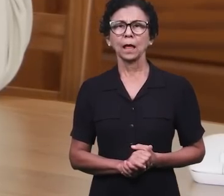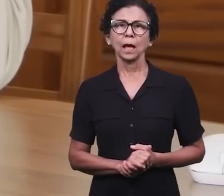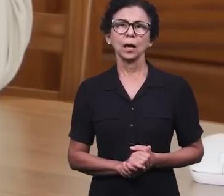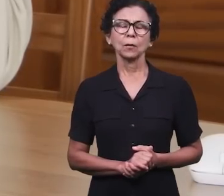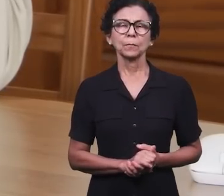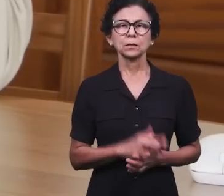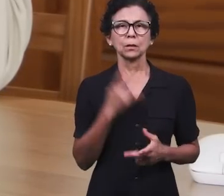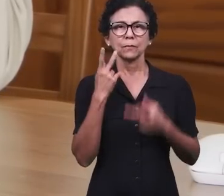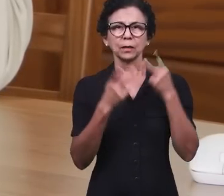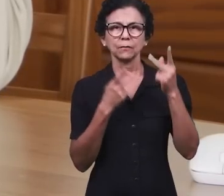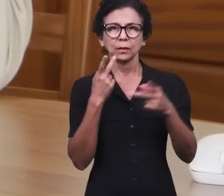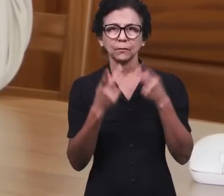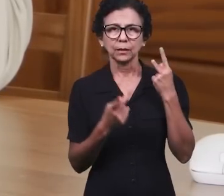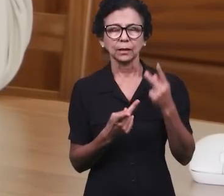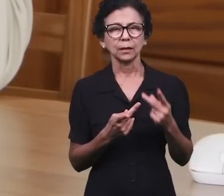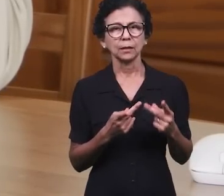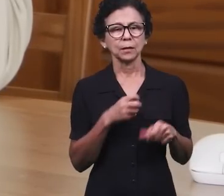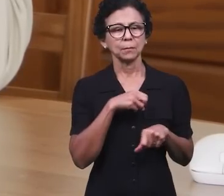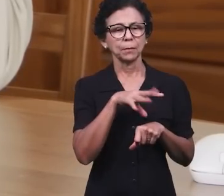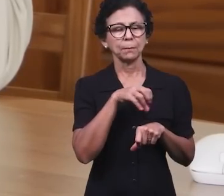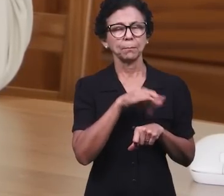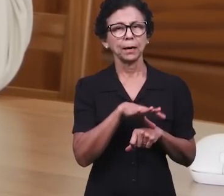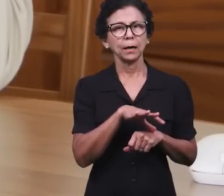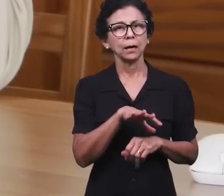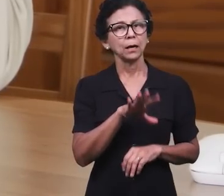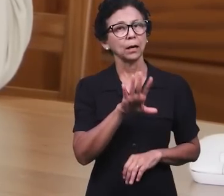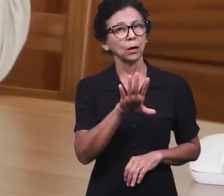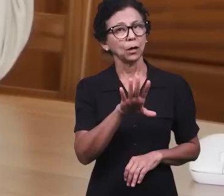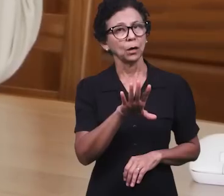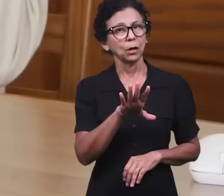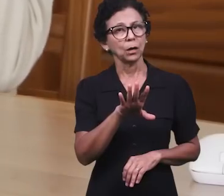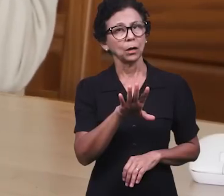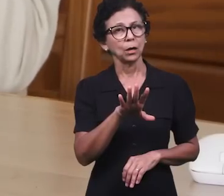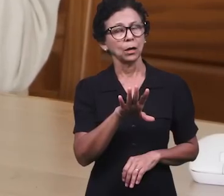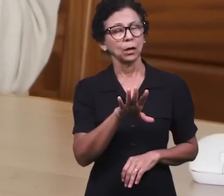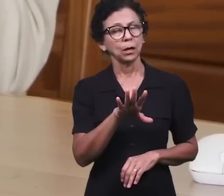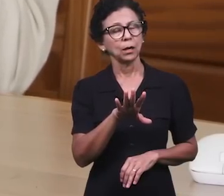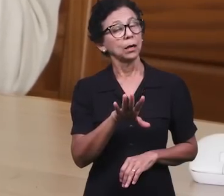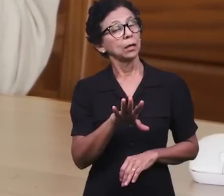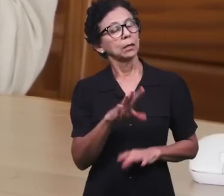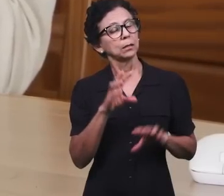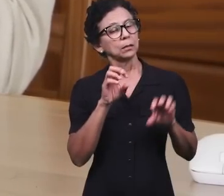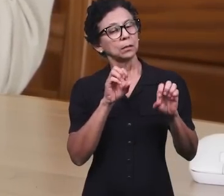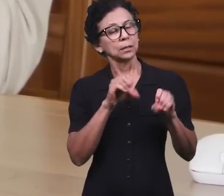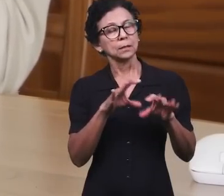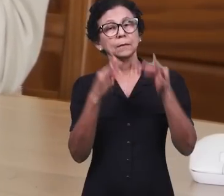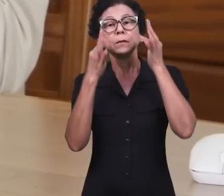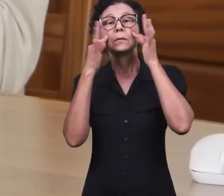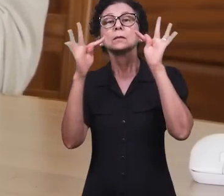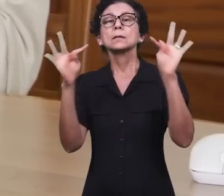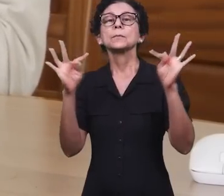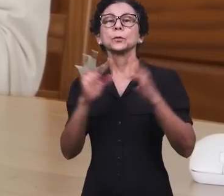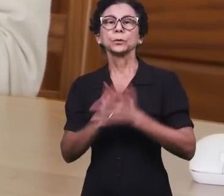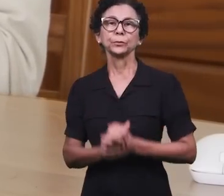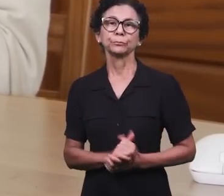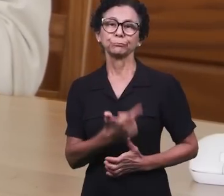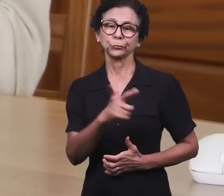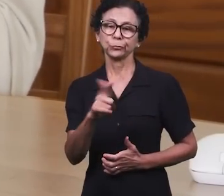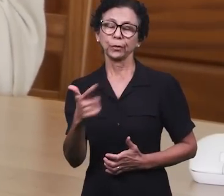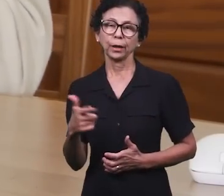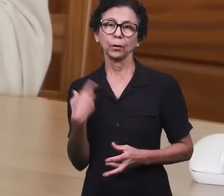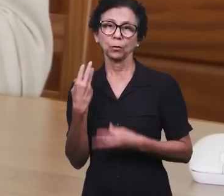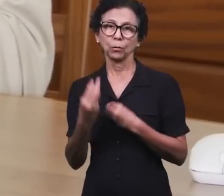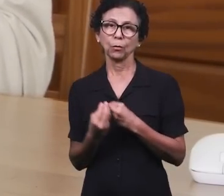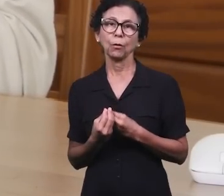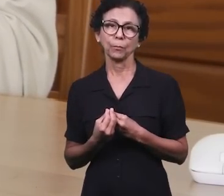importantes. Falar só não adianta, tem que dar um exemplo também para a herança ser transmitida, né? Você ensina, mas se não der o exemplo, a herança não